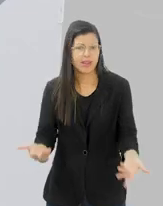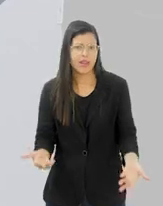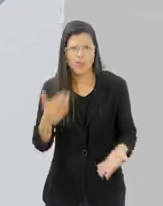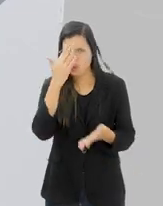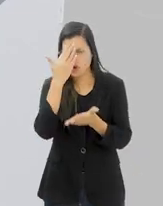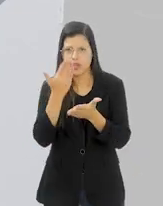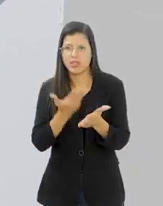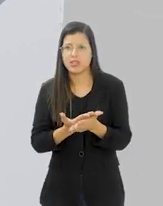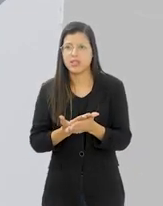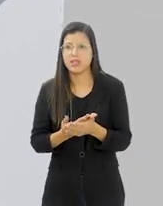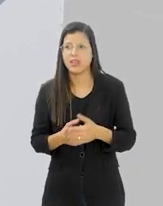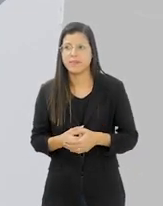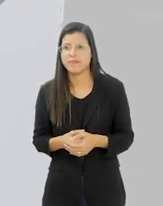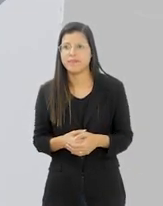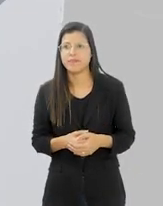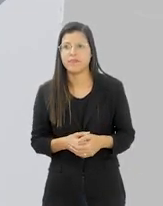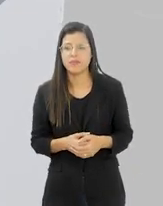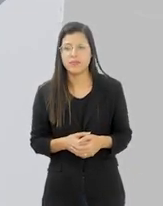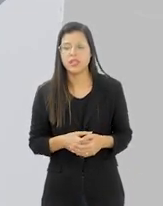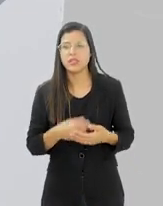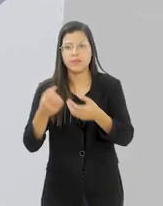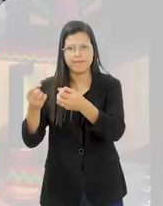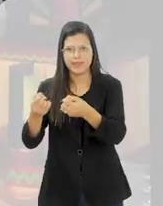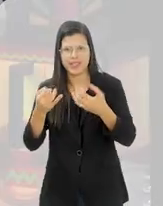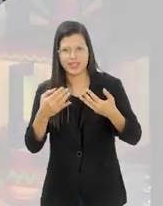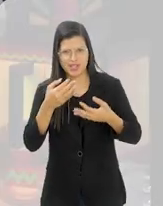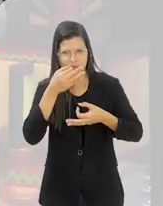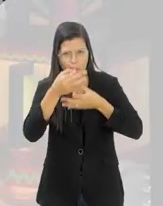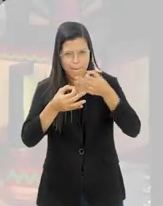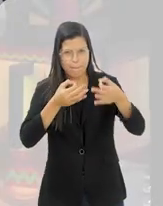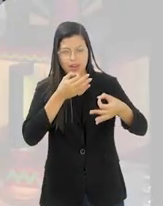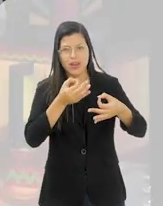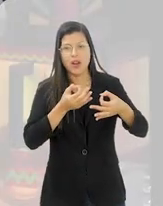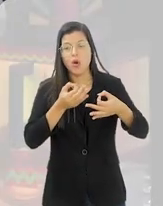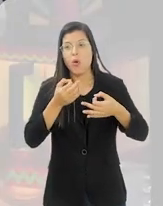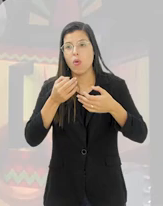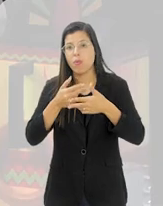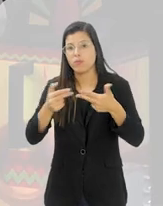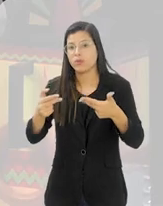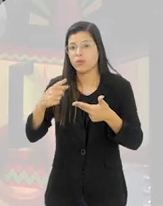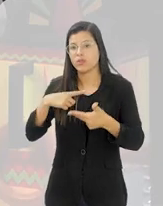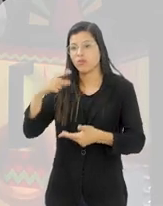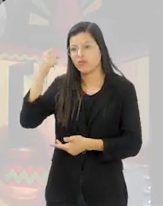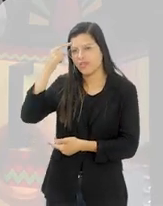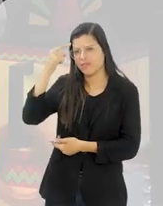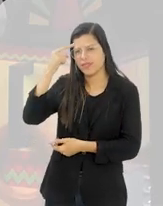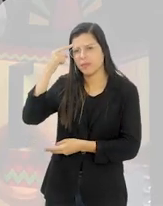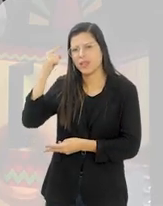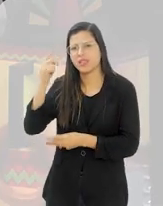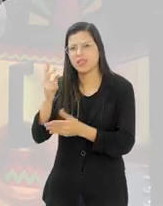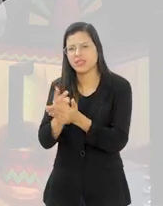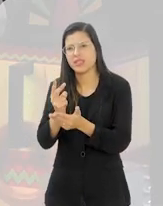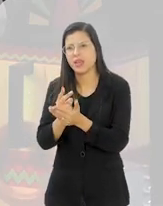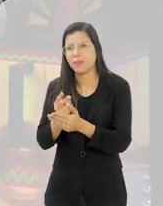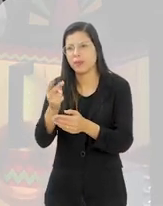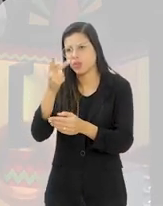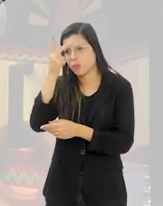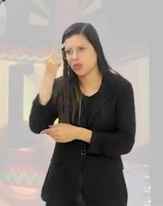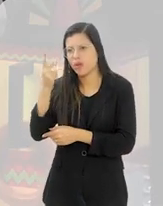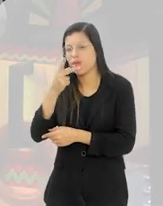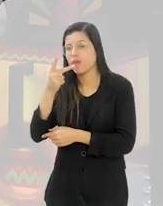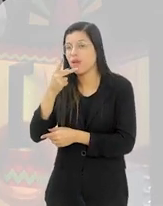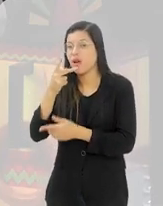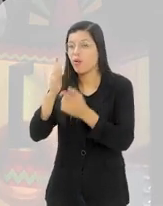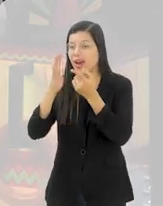E aí, nessa escuta que a gente faz, uma coisa que eu tinha na cabeça, eu sempre falava assim, com todas as pessoas que a gente participava de